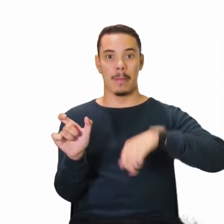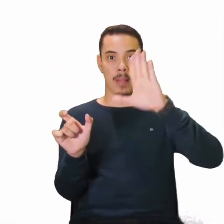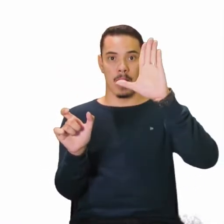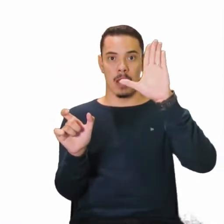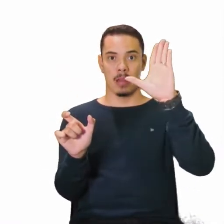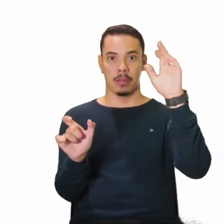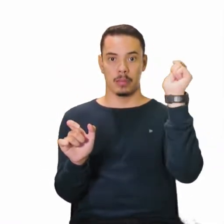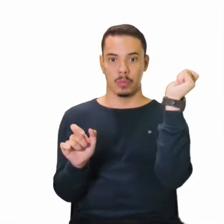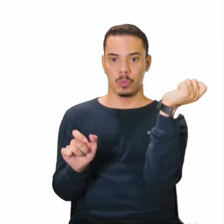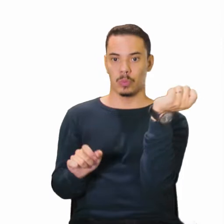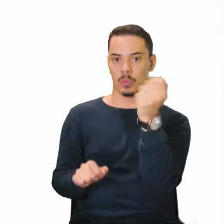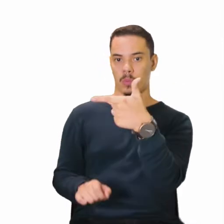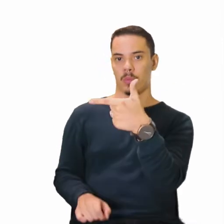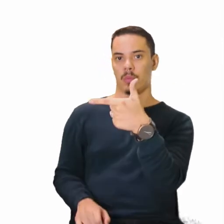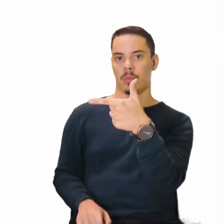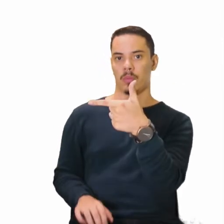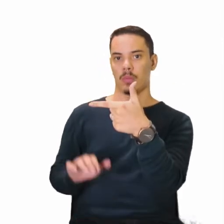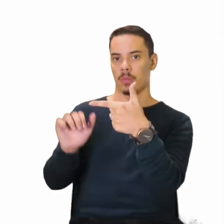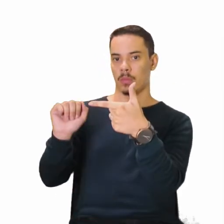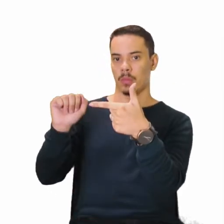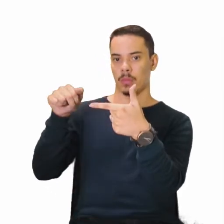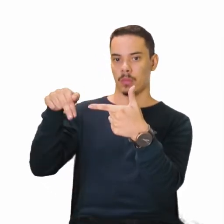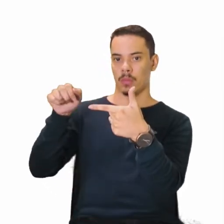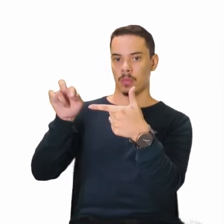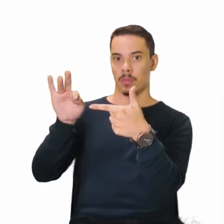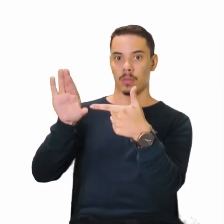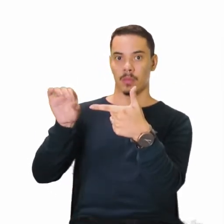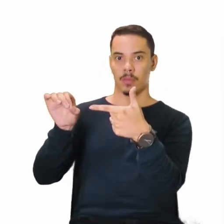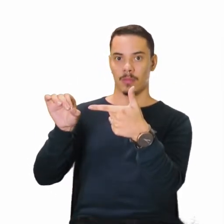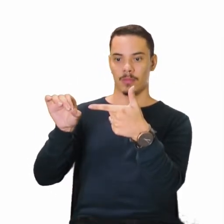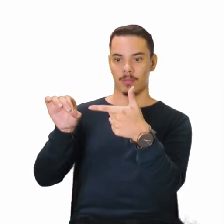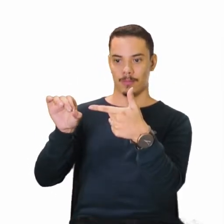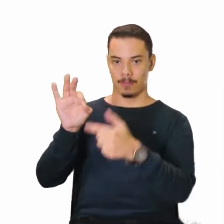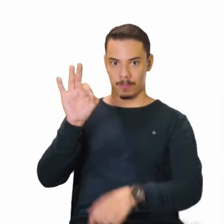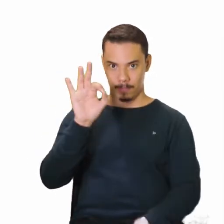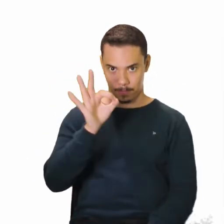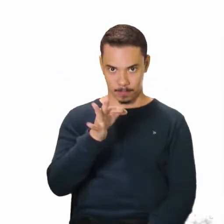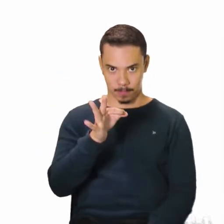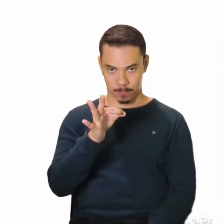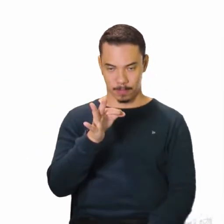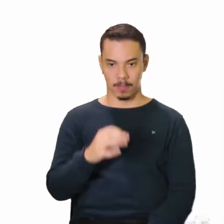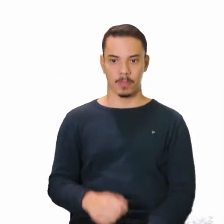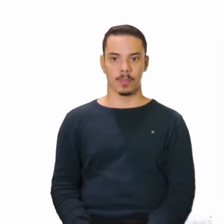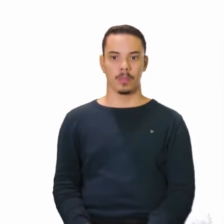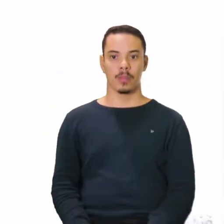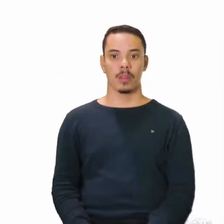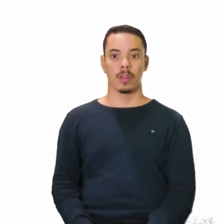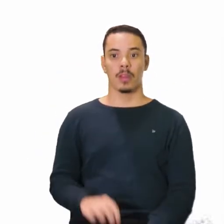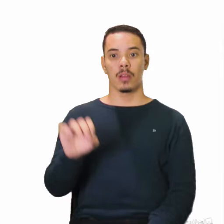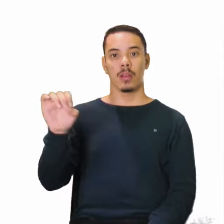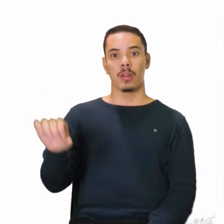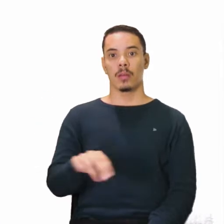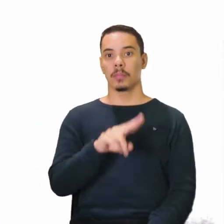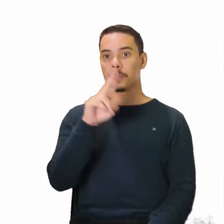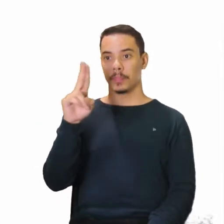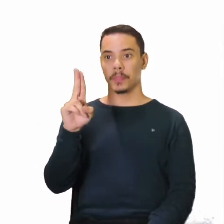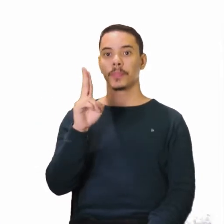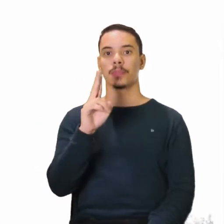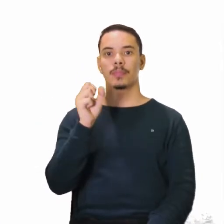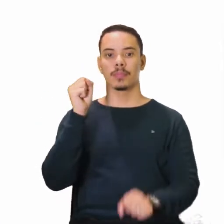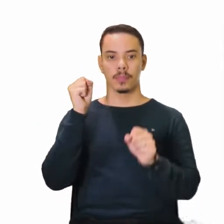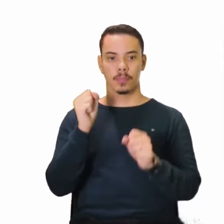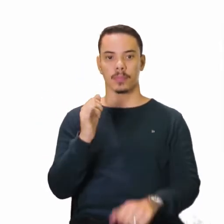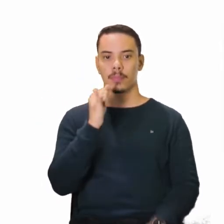mais alto que Antônio, certo? Ou também você pode usar dessa